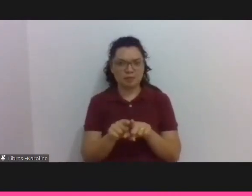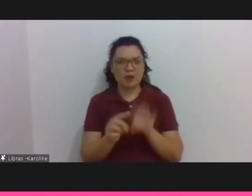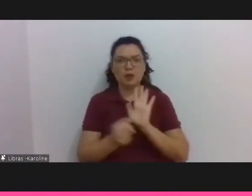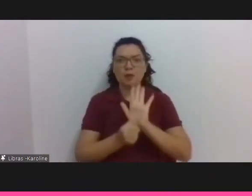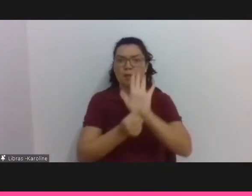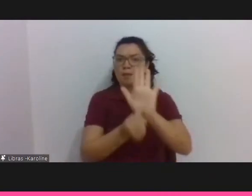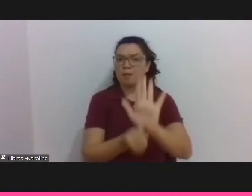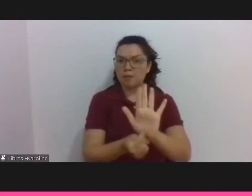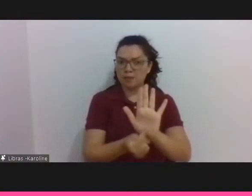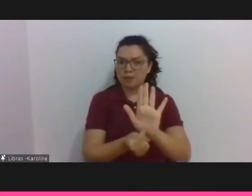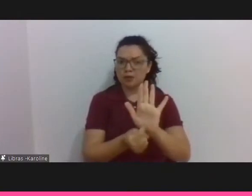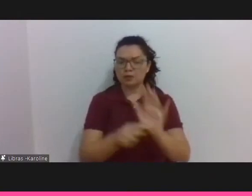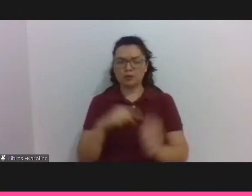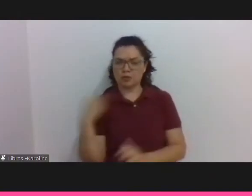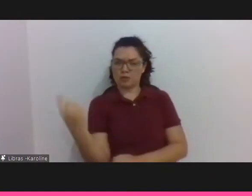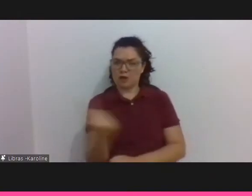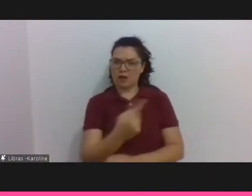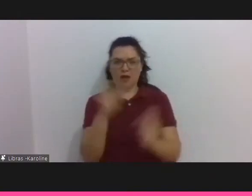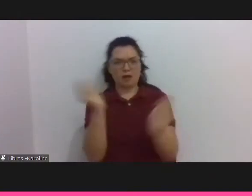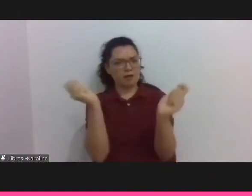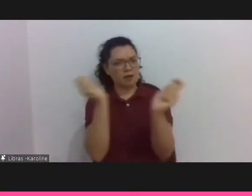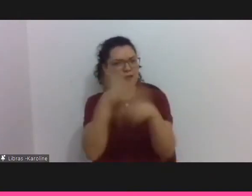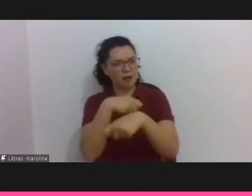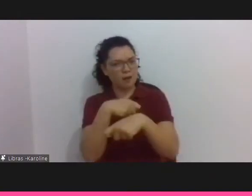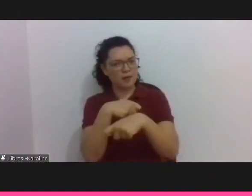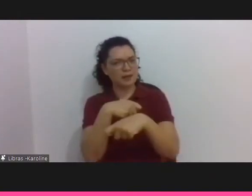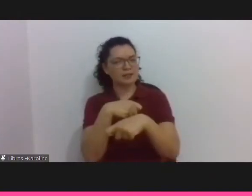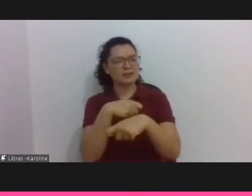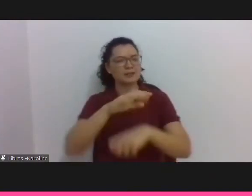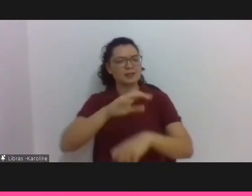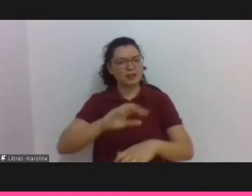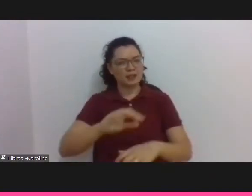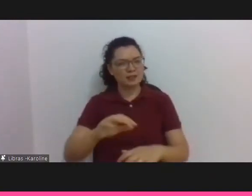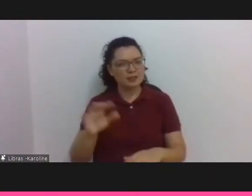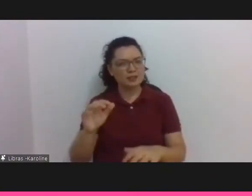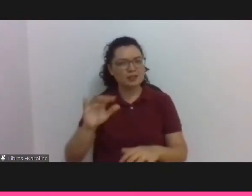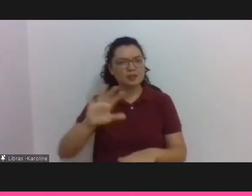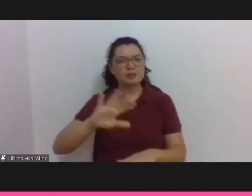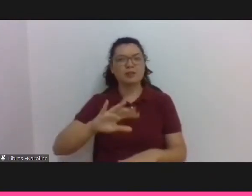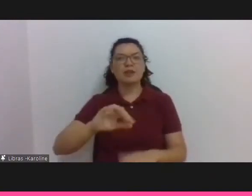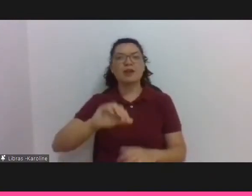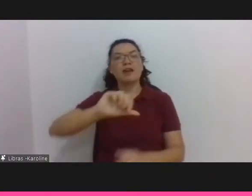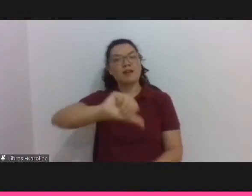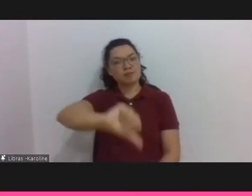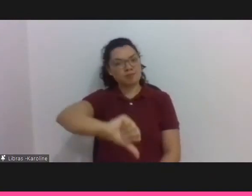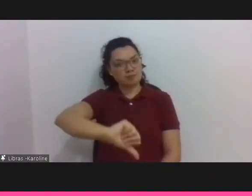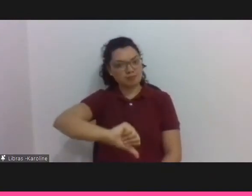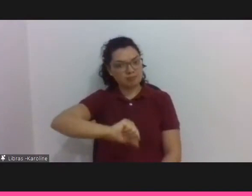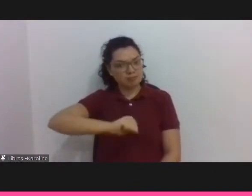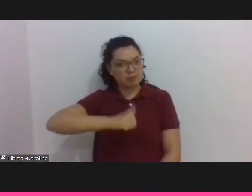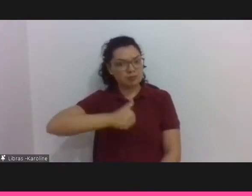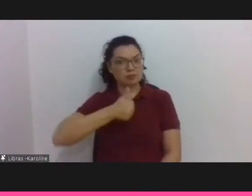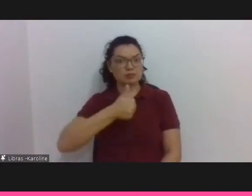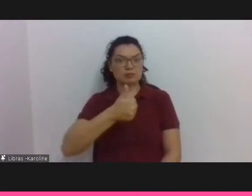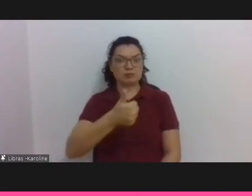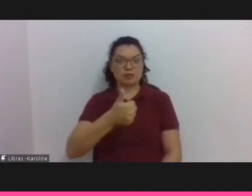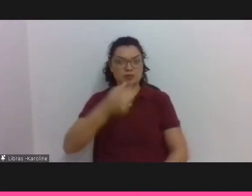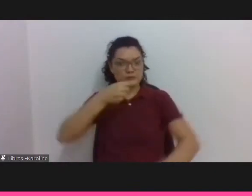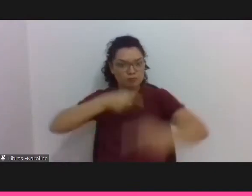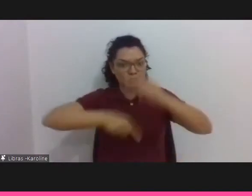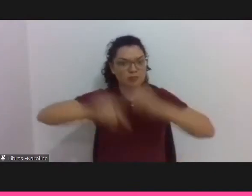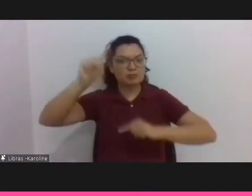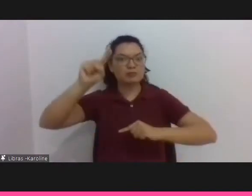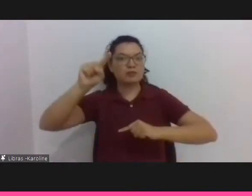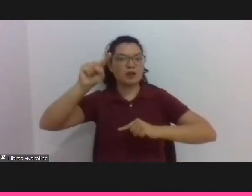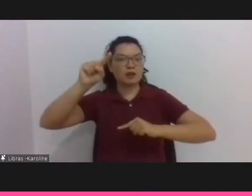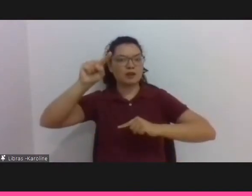nossa capacidade de resiliência. Palavra da moda, associada à capacidade que cada pessoa tem de lidar com